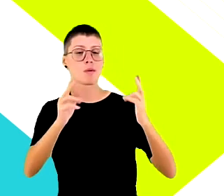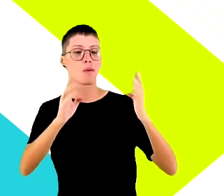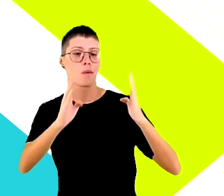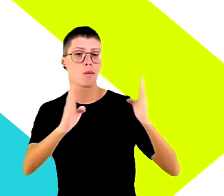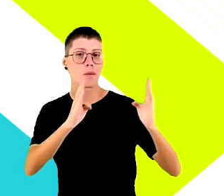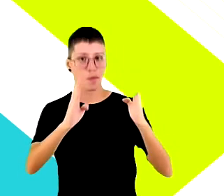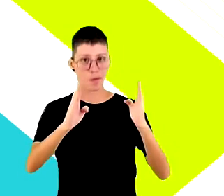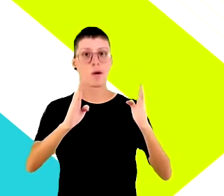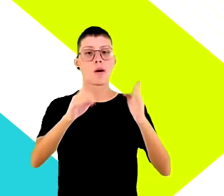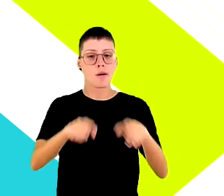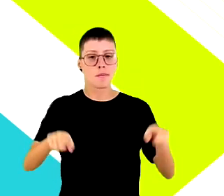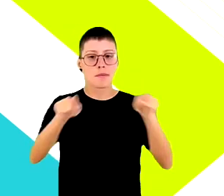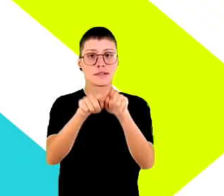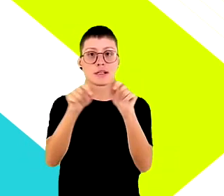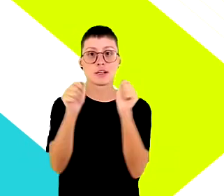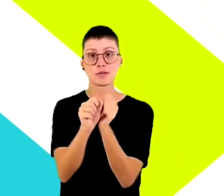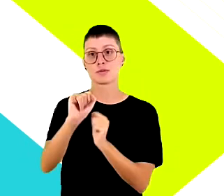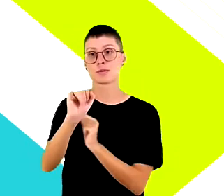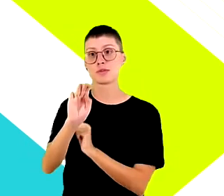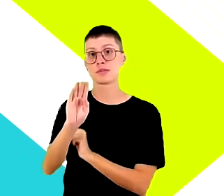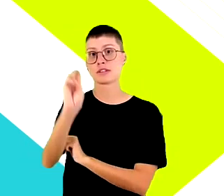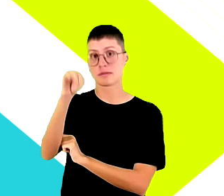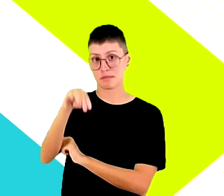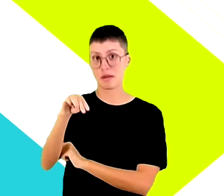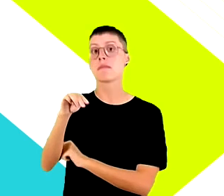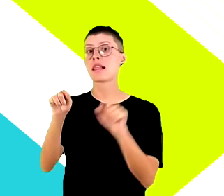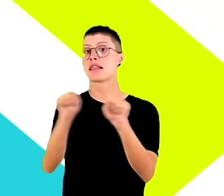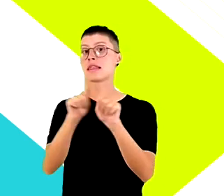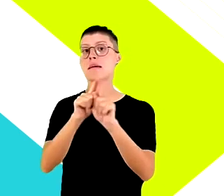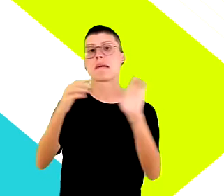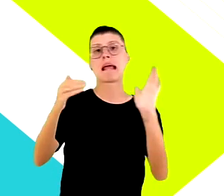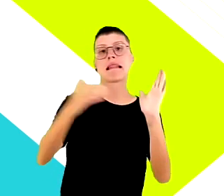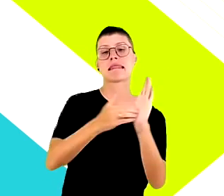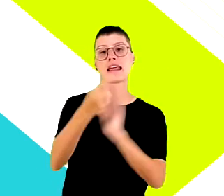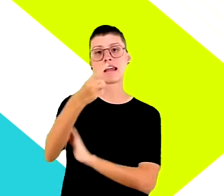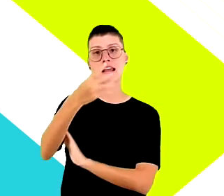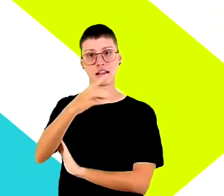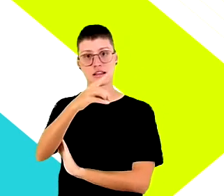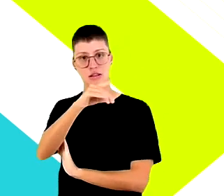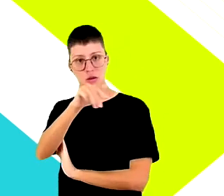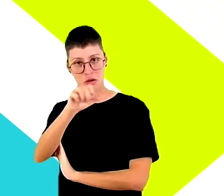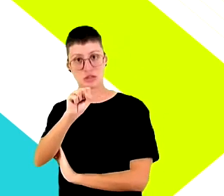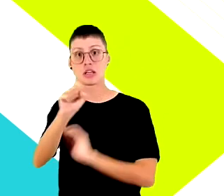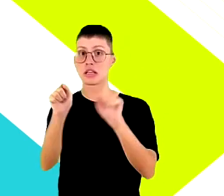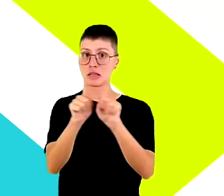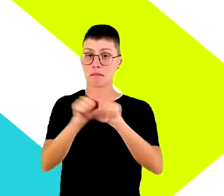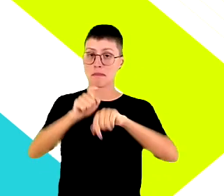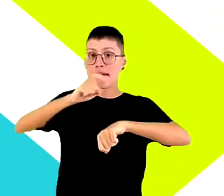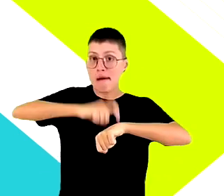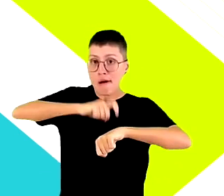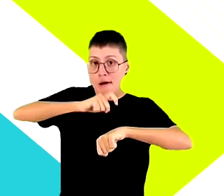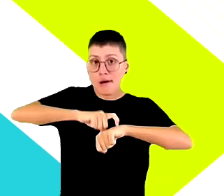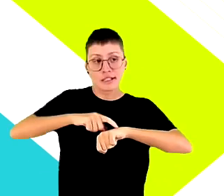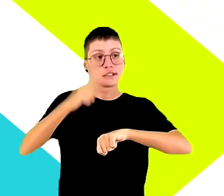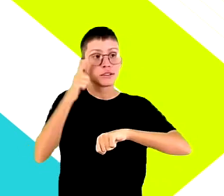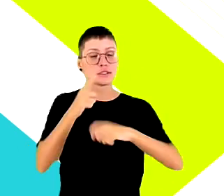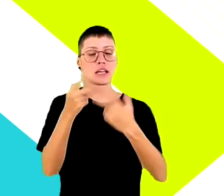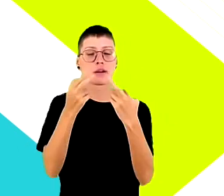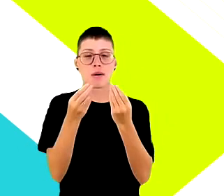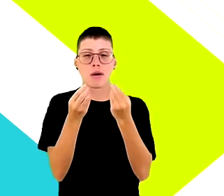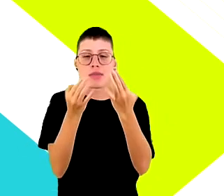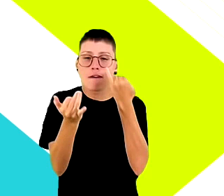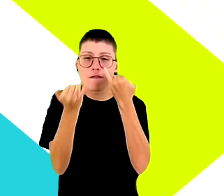parceria com a IBM, de até 14 dias e também por hora. Então, a gente consegue trazer essas informações